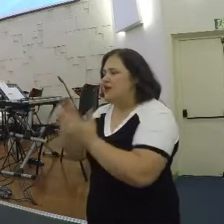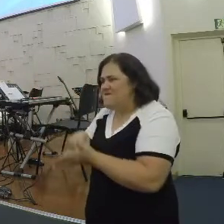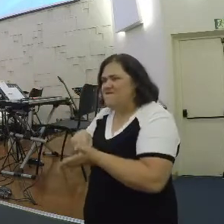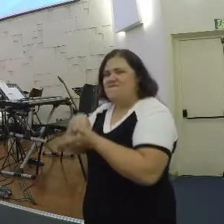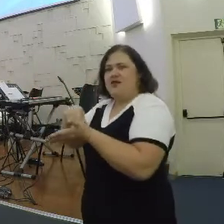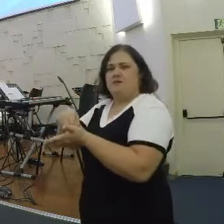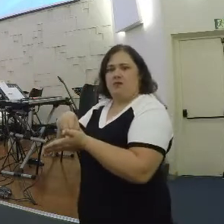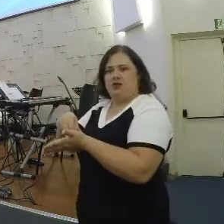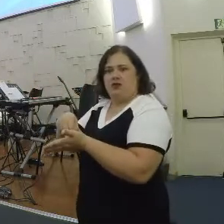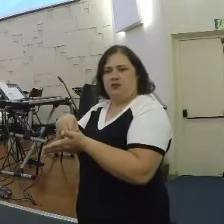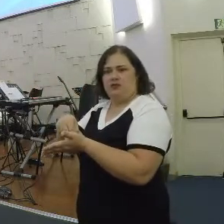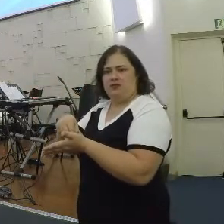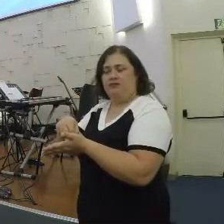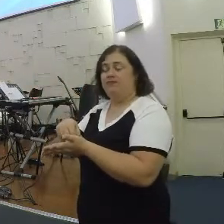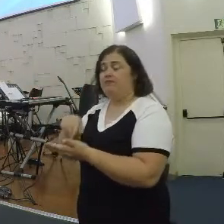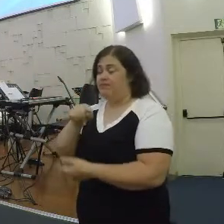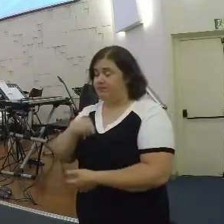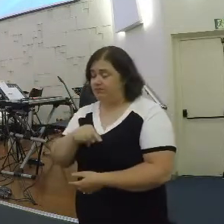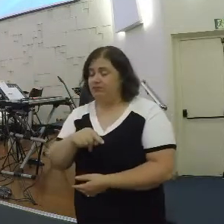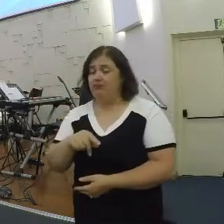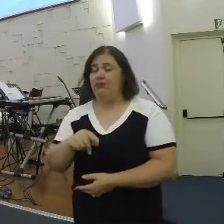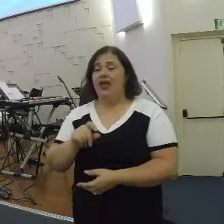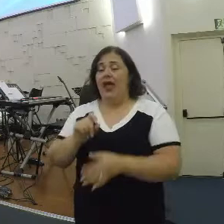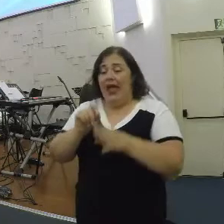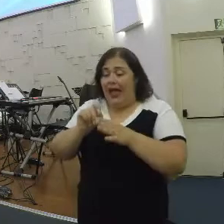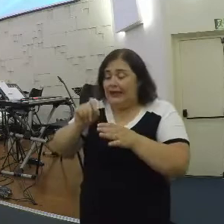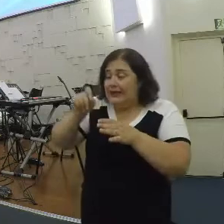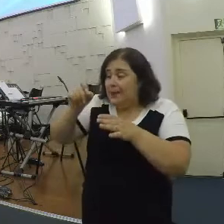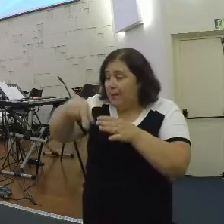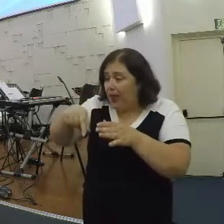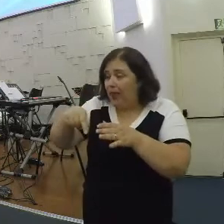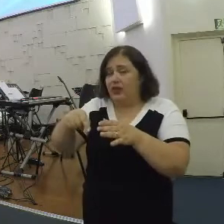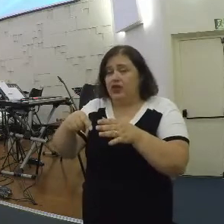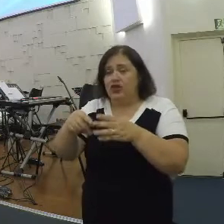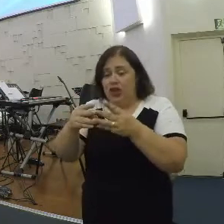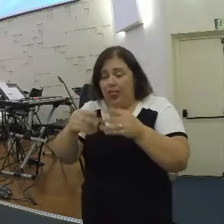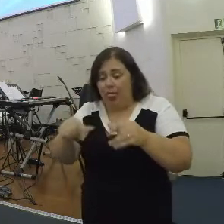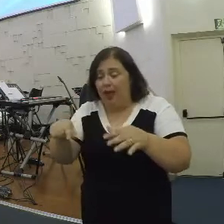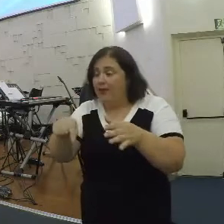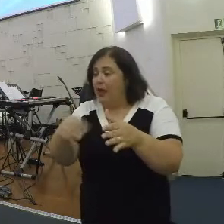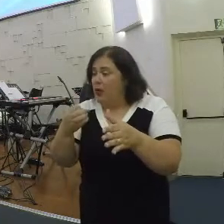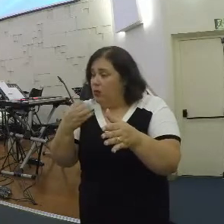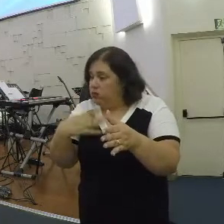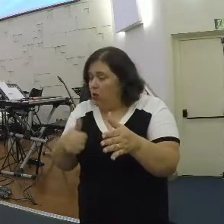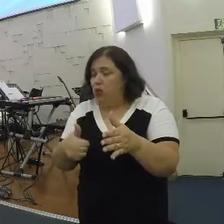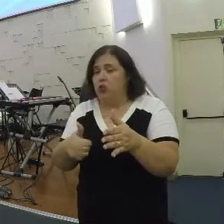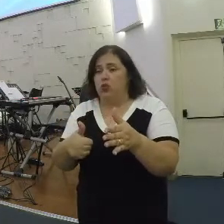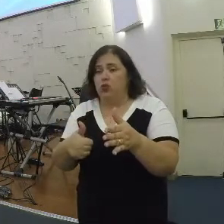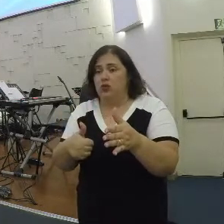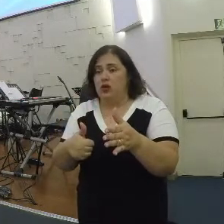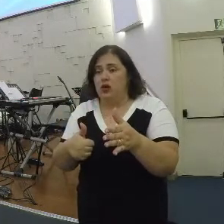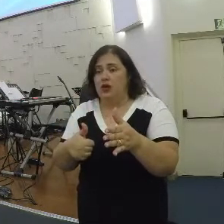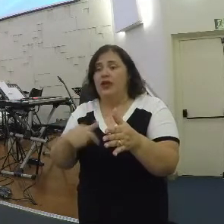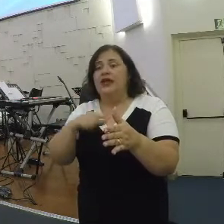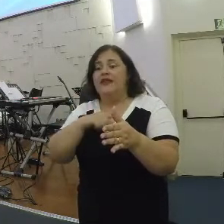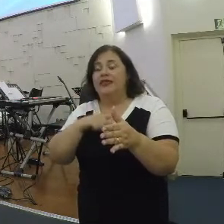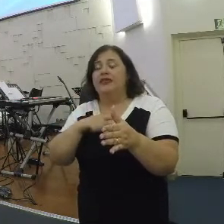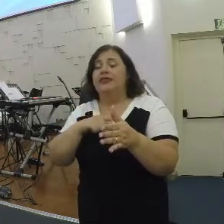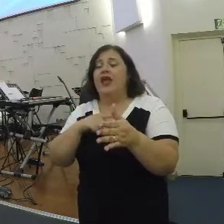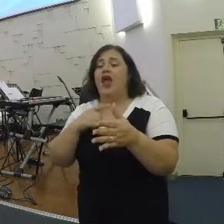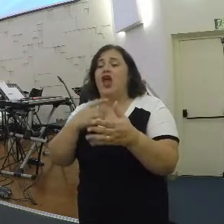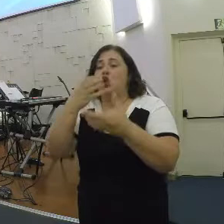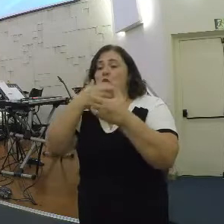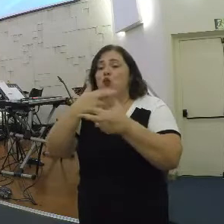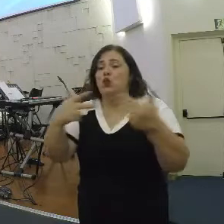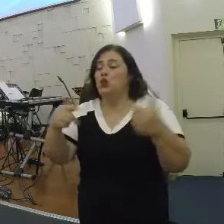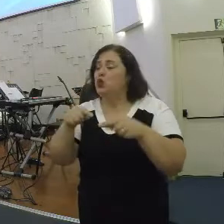se desenvolvido e frutificado? Leve em conta o padrão de Deus para a sua vida espiritual. Deus espera que você, que tem